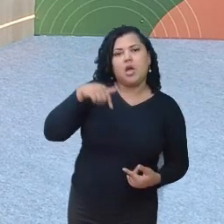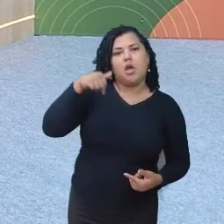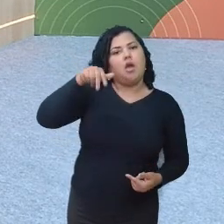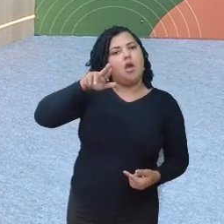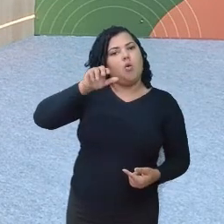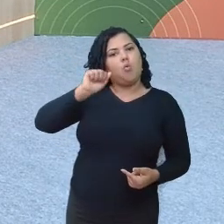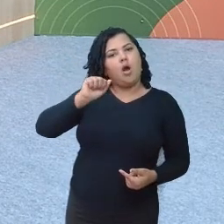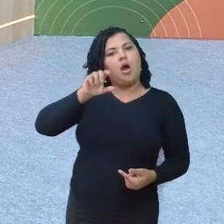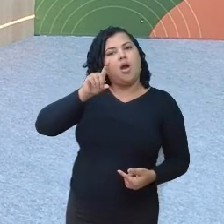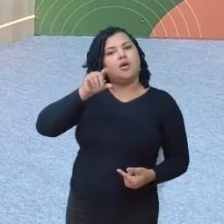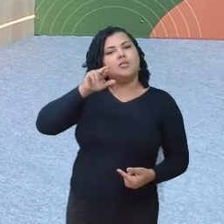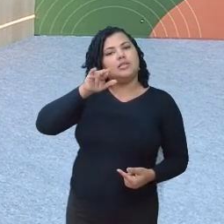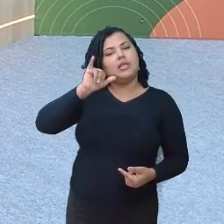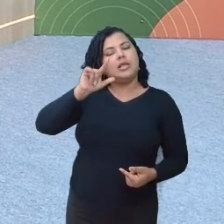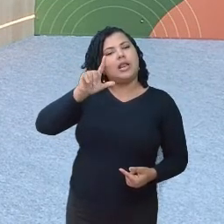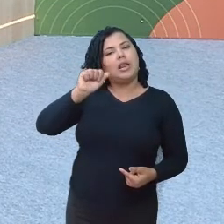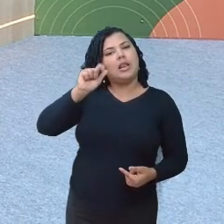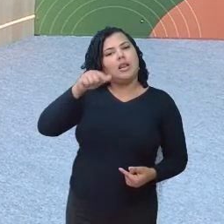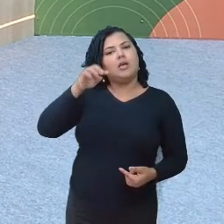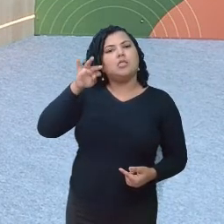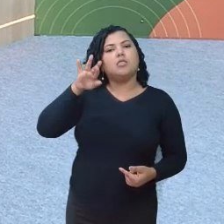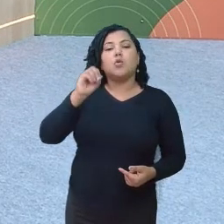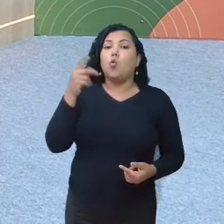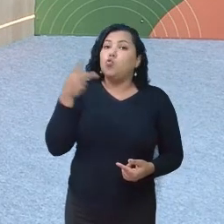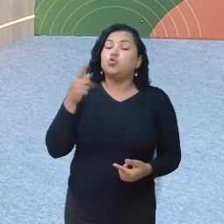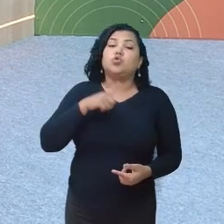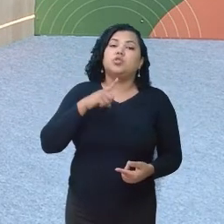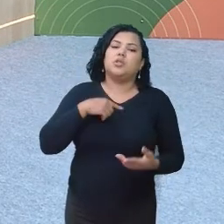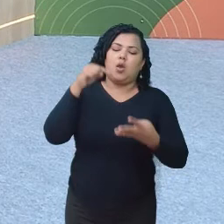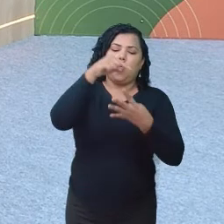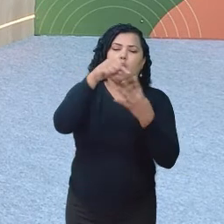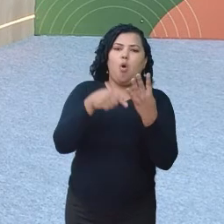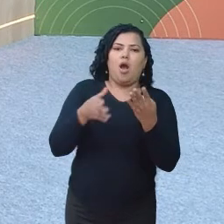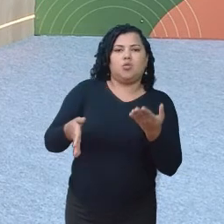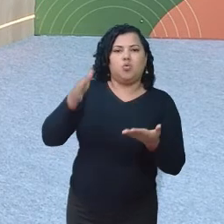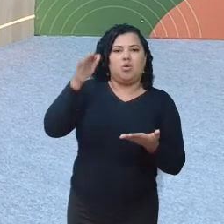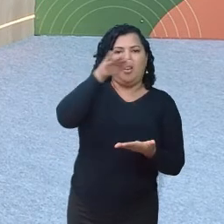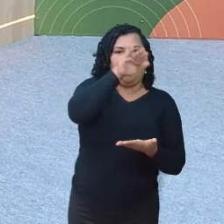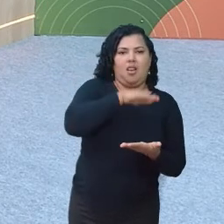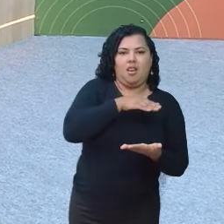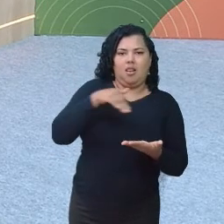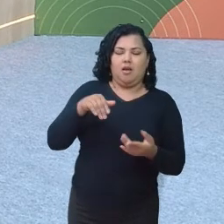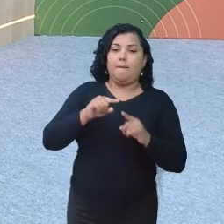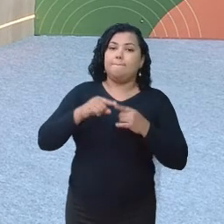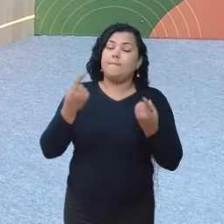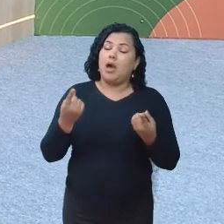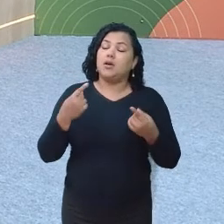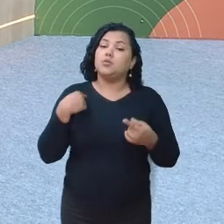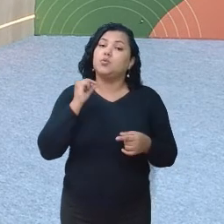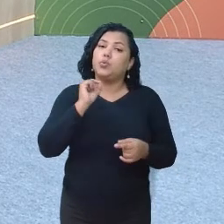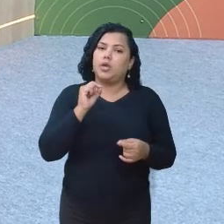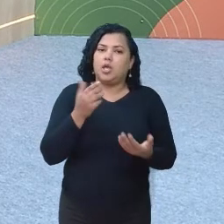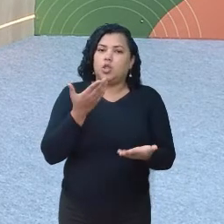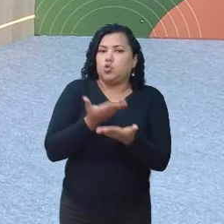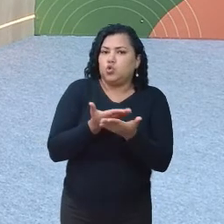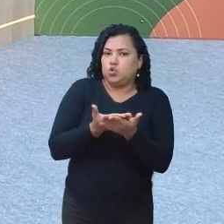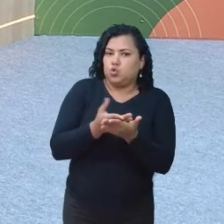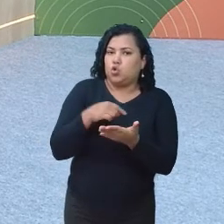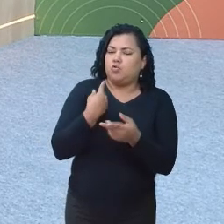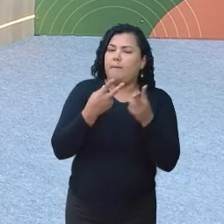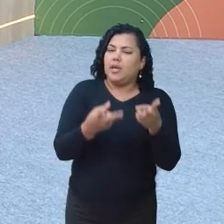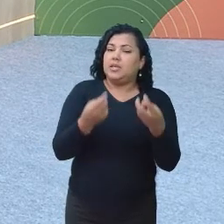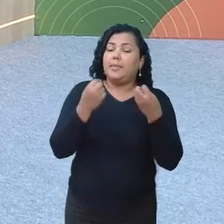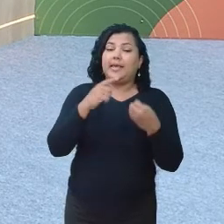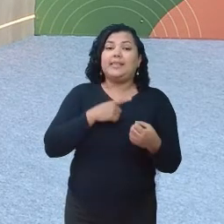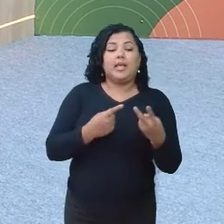vocês o seguinte, que no nosso estudo a gente vai perceber que existem 2 tipos de quadriláteros, que a gente vai dar